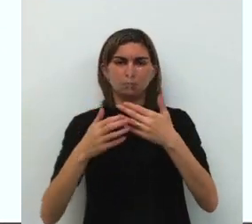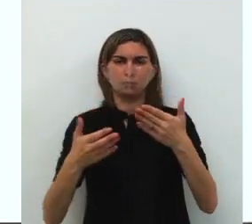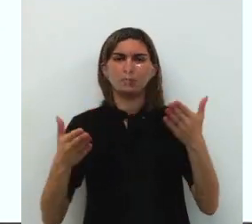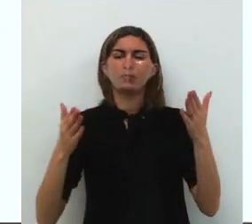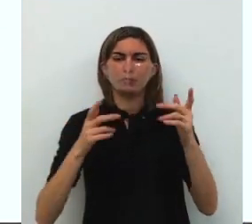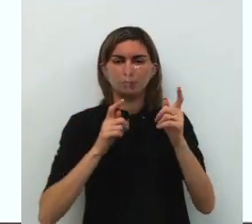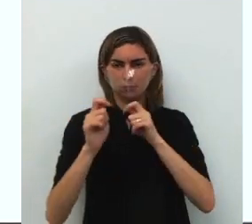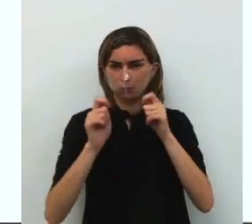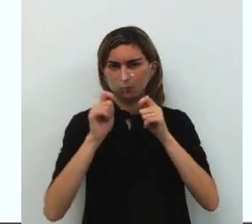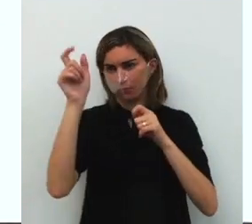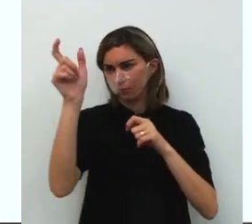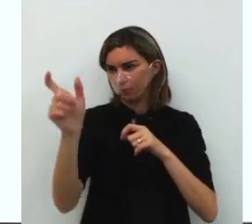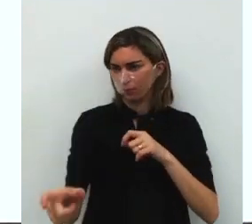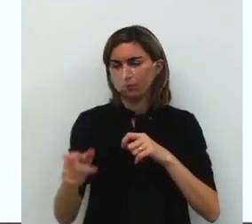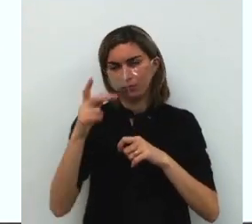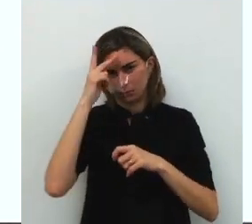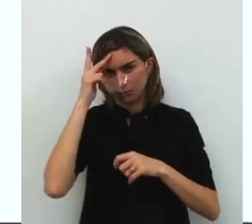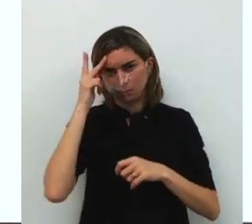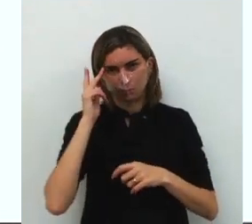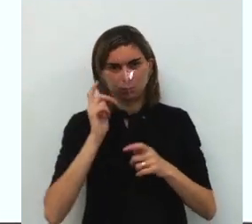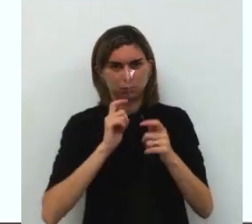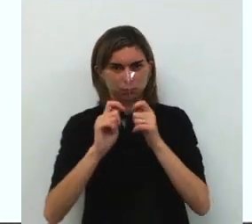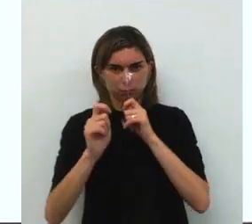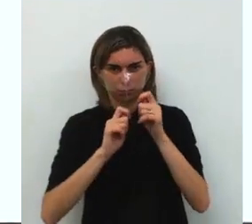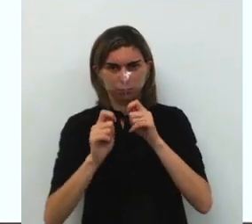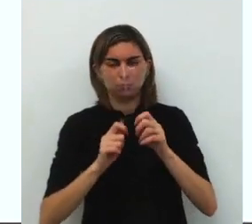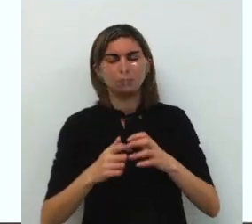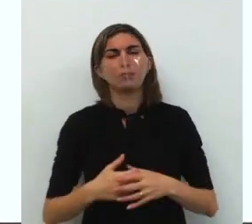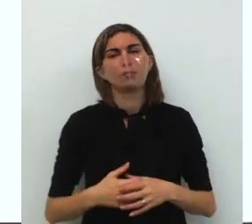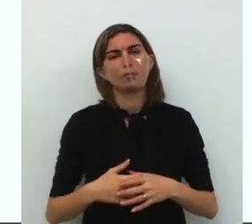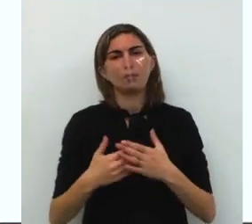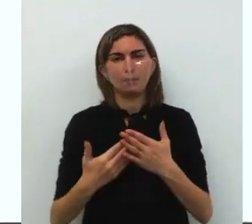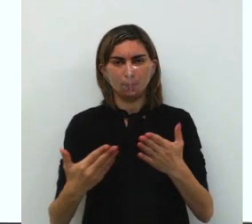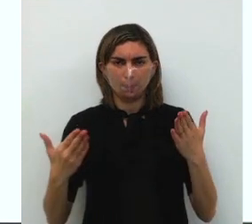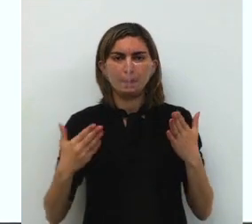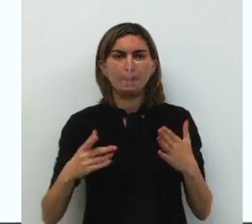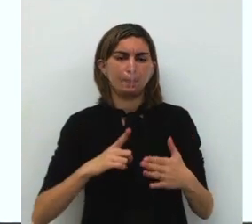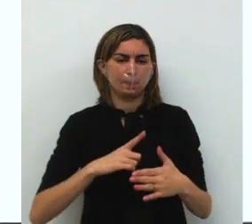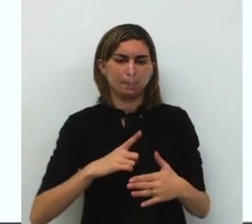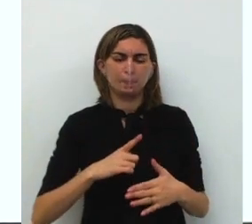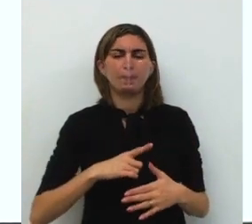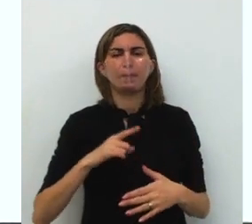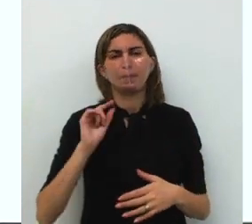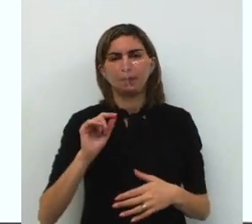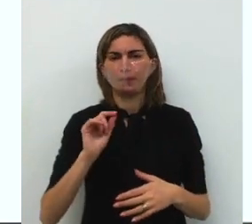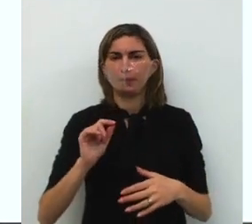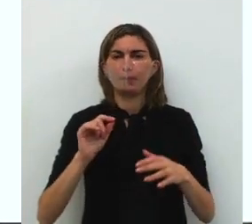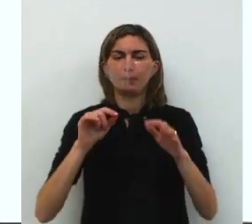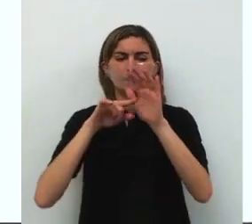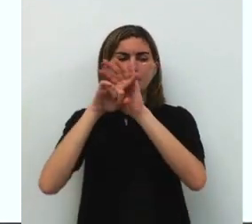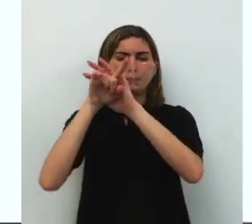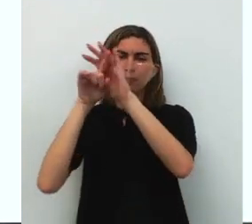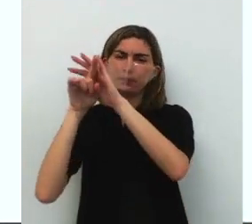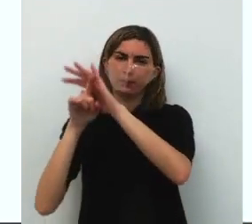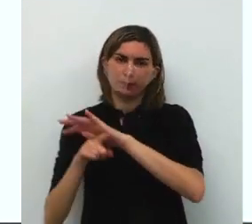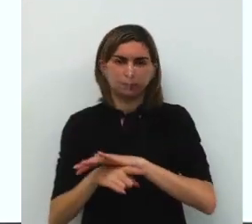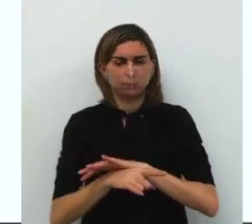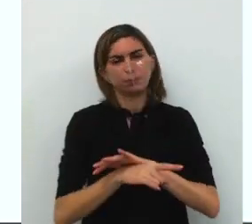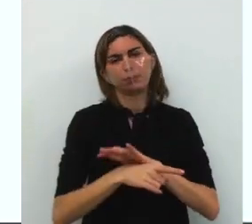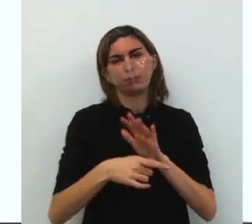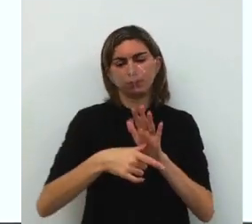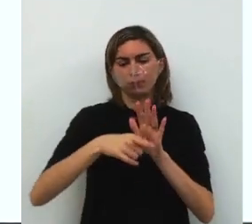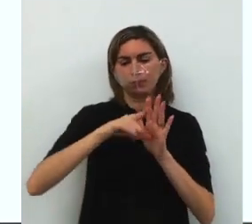escolhido o entrevistado, aquela pessoa que você vai fazer essa série de perguntas, você tem que ter uma